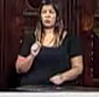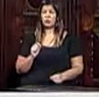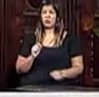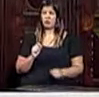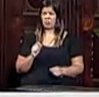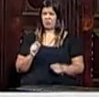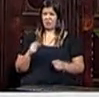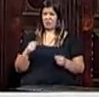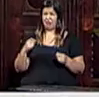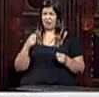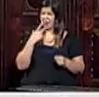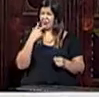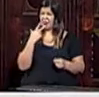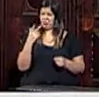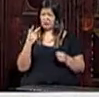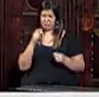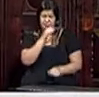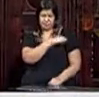Janeiro tem sido utilizado